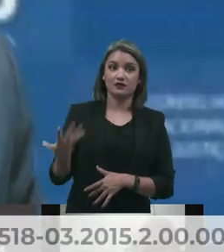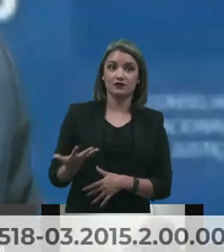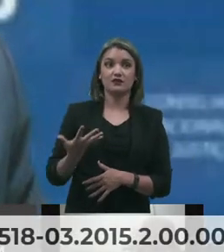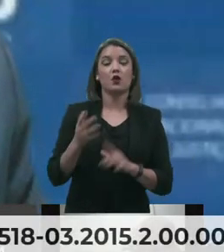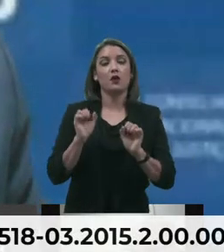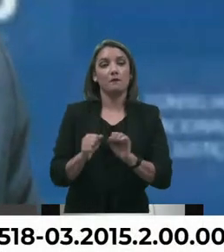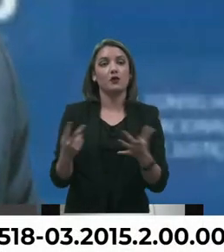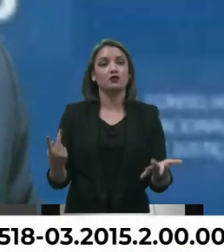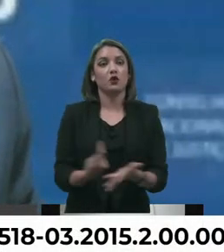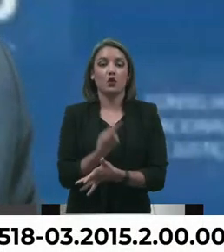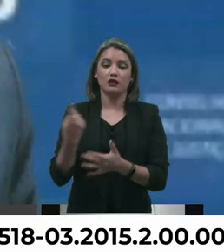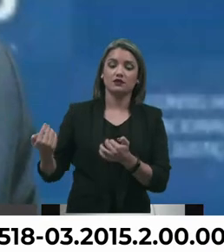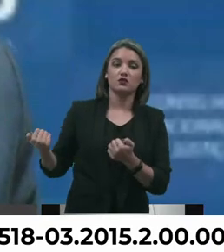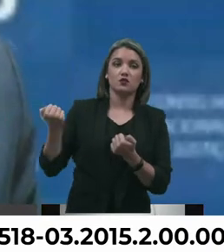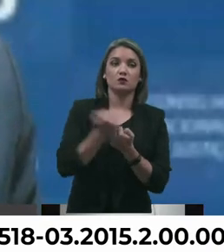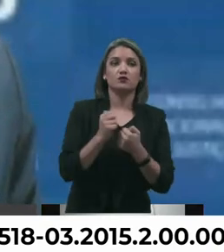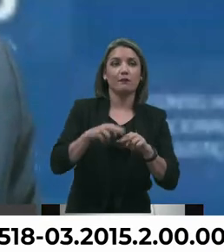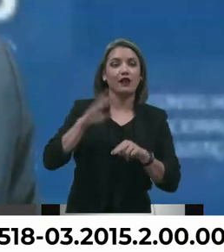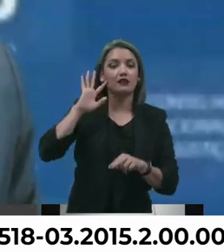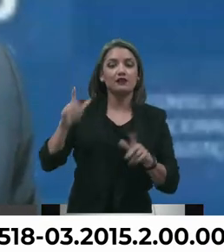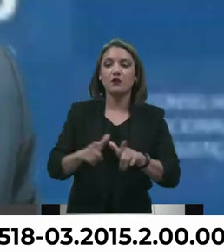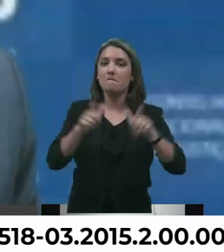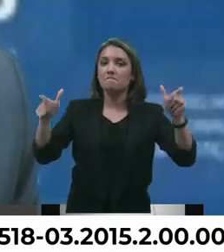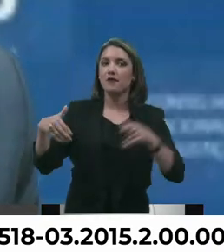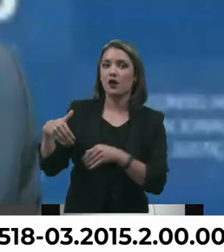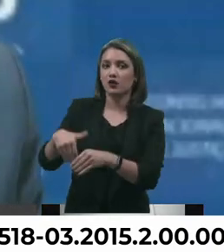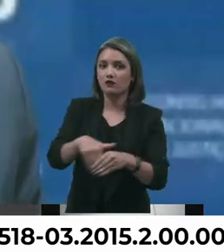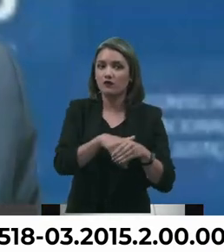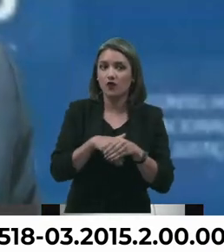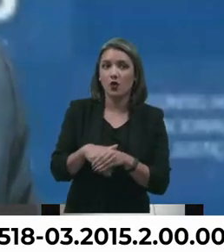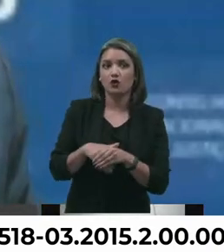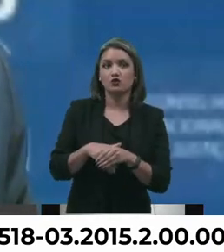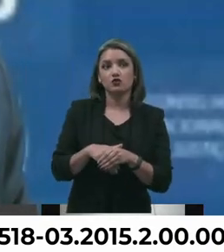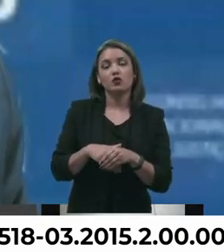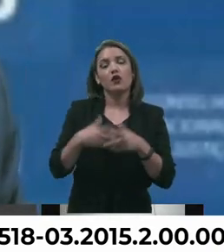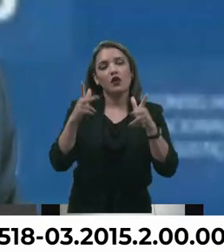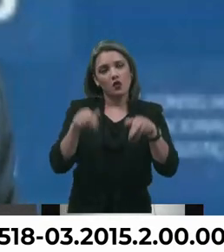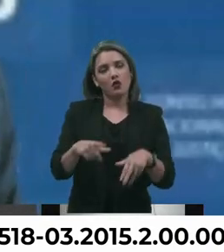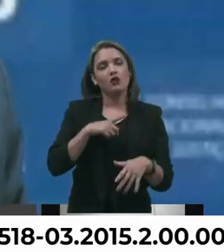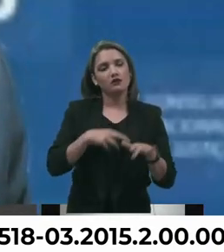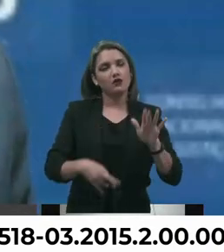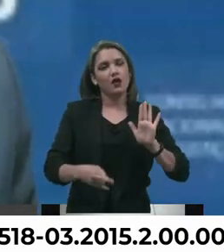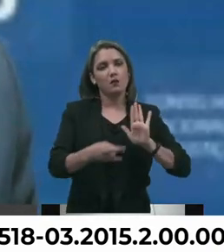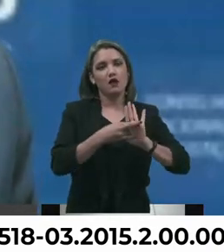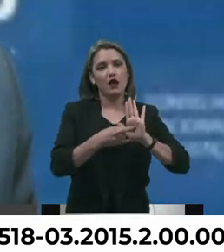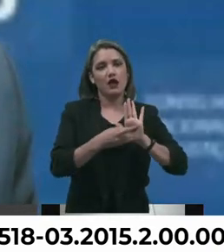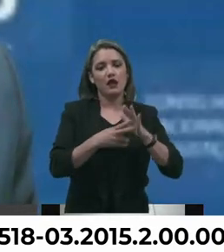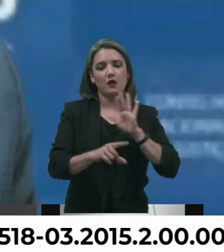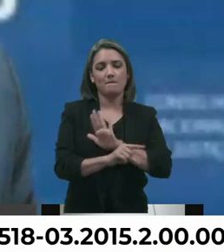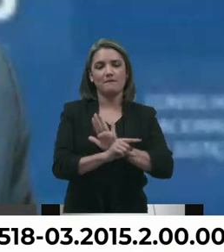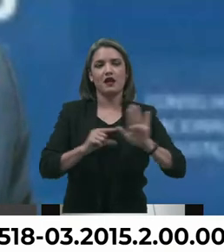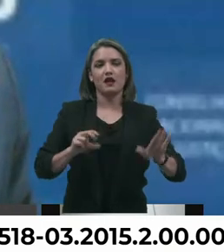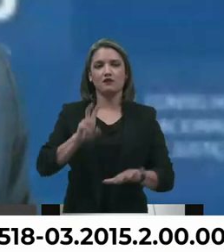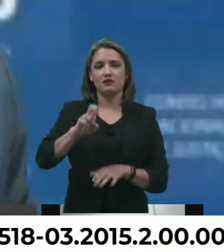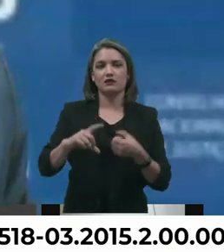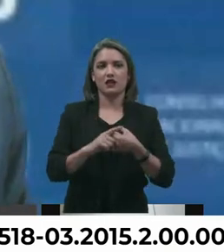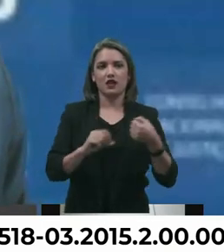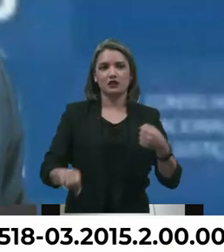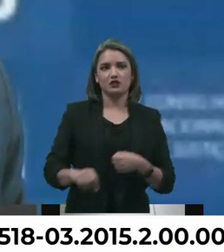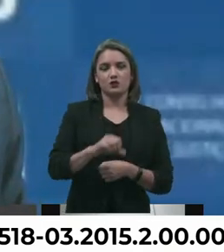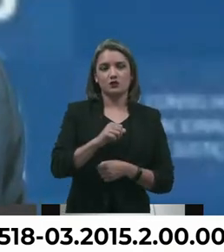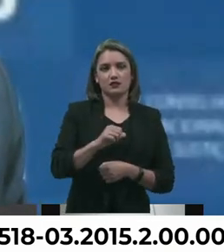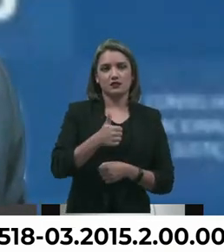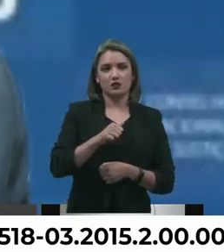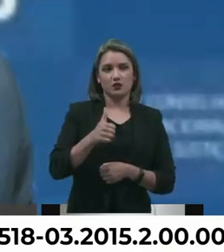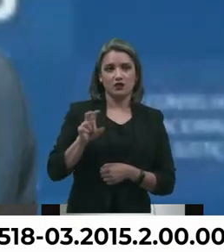ser substituído pela decisão da maioria dos membros, se for o caso, conforme disciplina o parágrafo 5º do artigo 115 do nosso